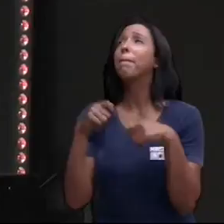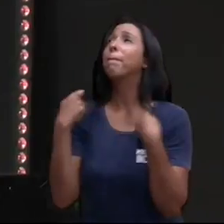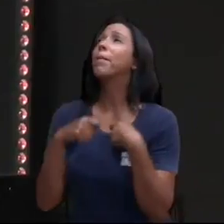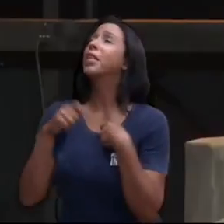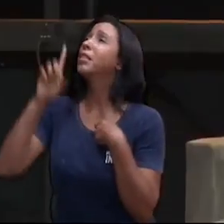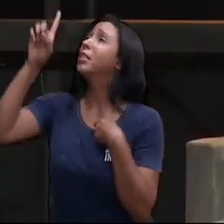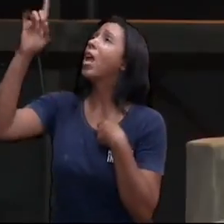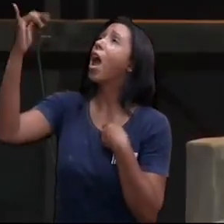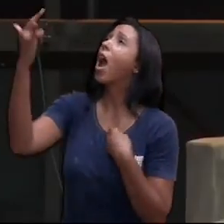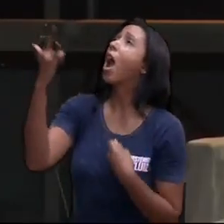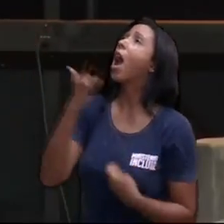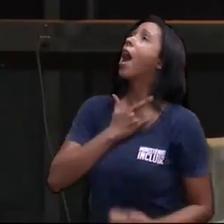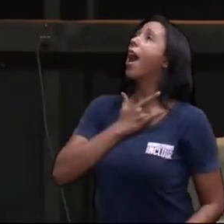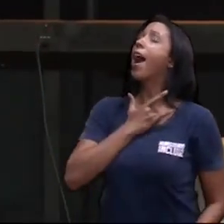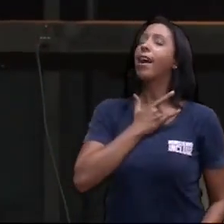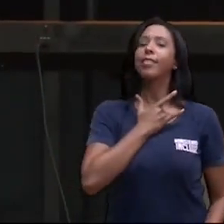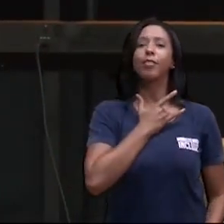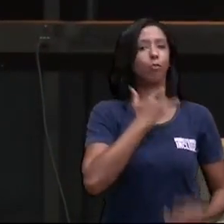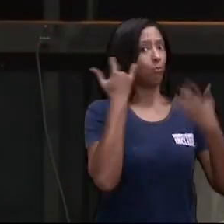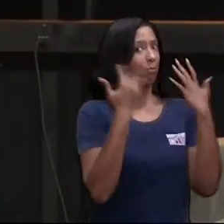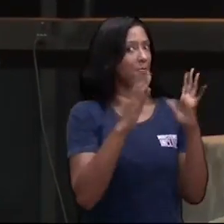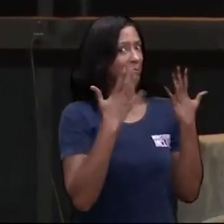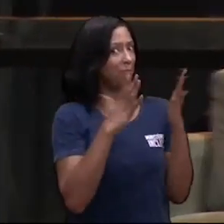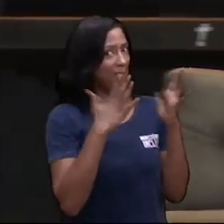amor e